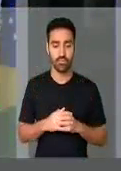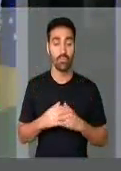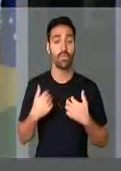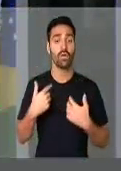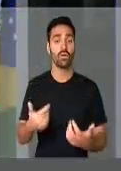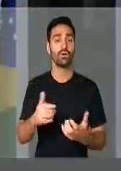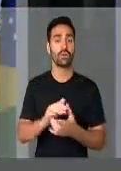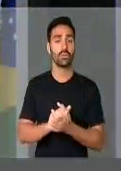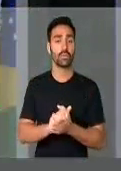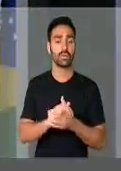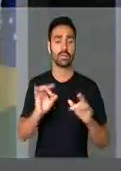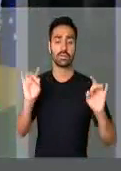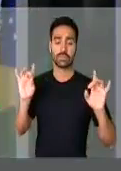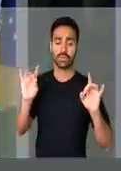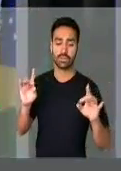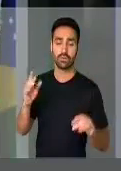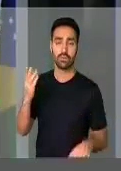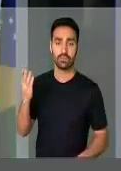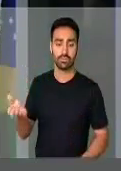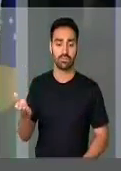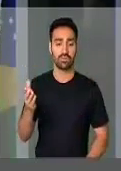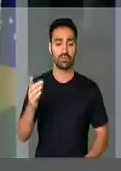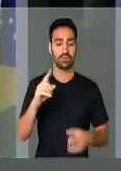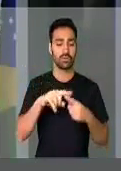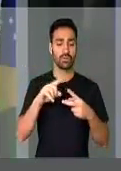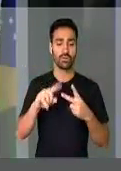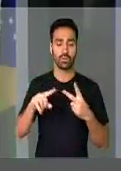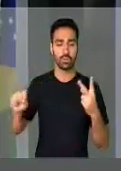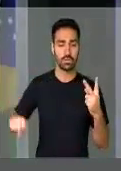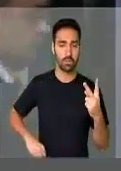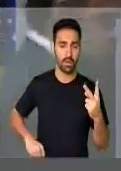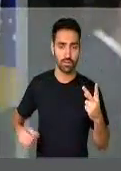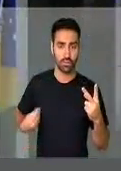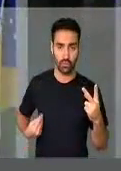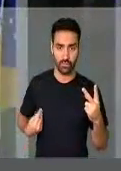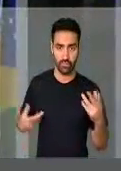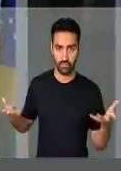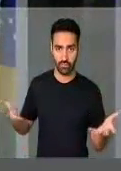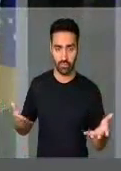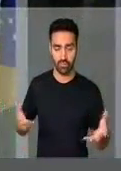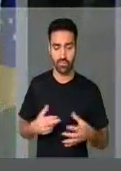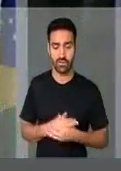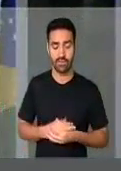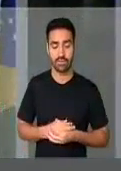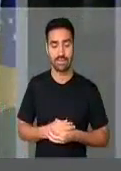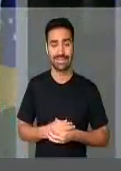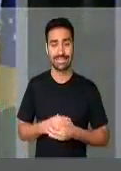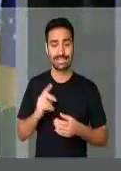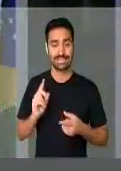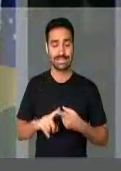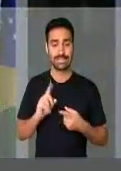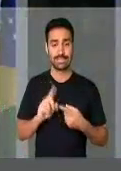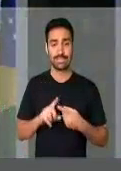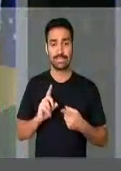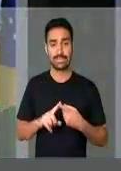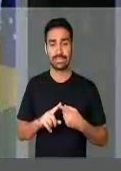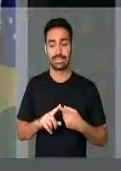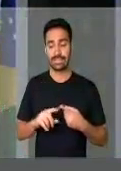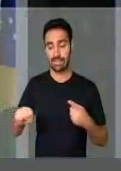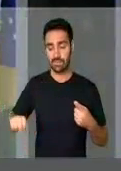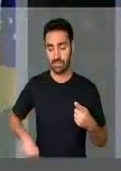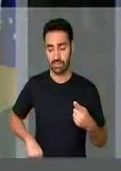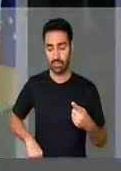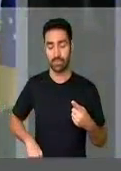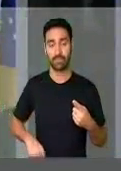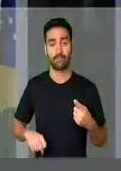cumprimento especial aos dois embaixadores aqui presentes nessa manhã. Nosso querido